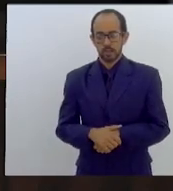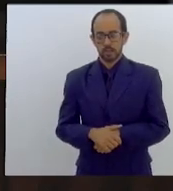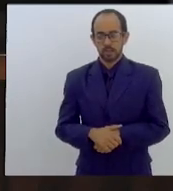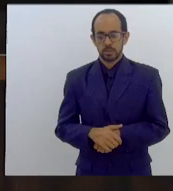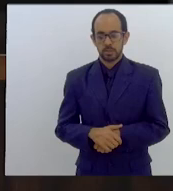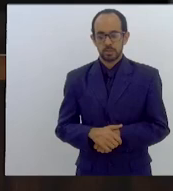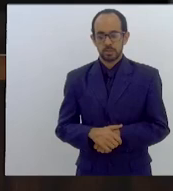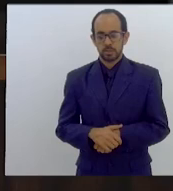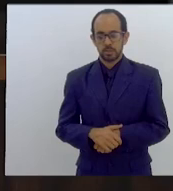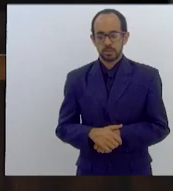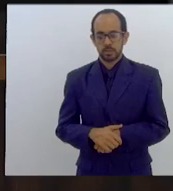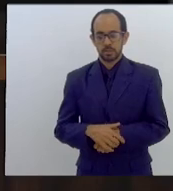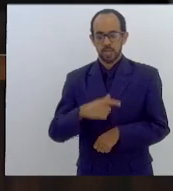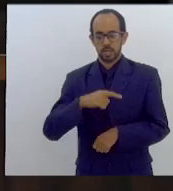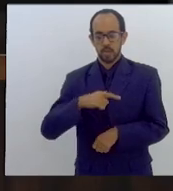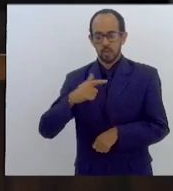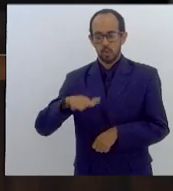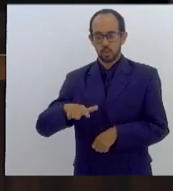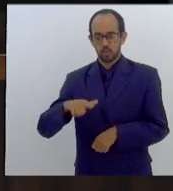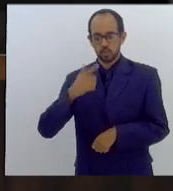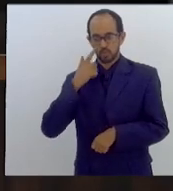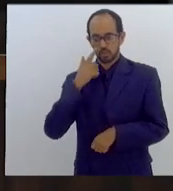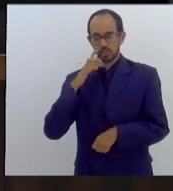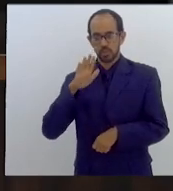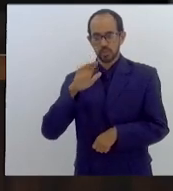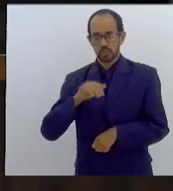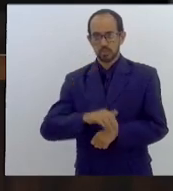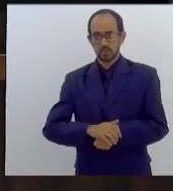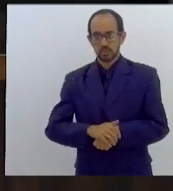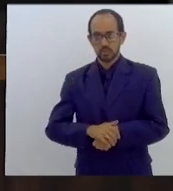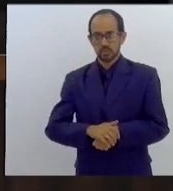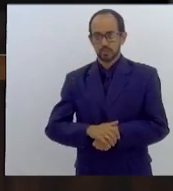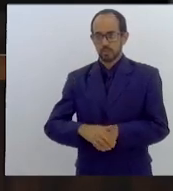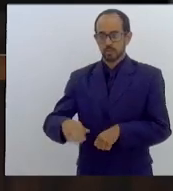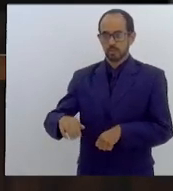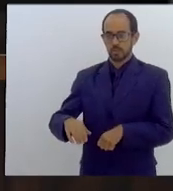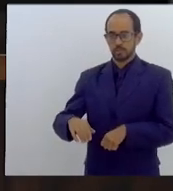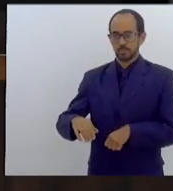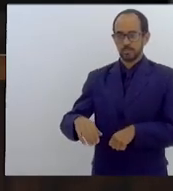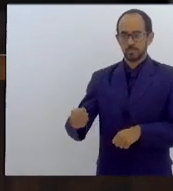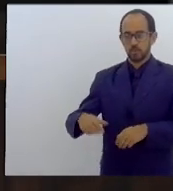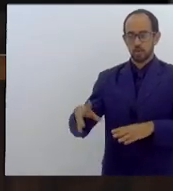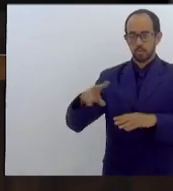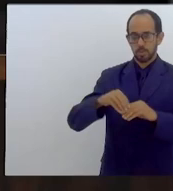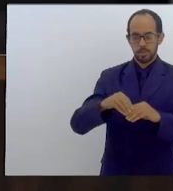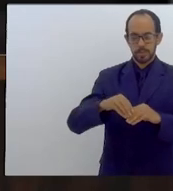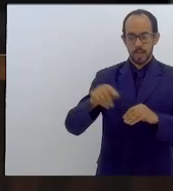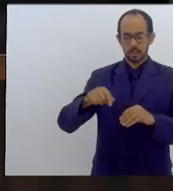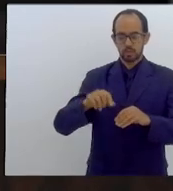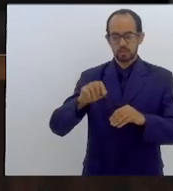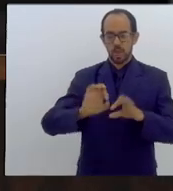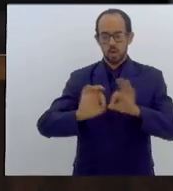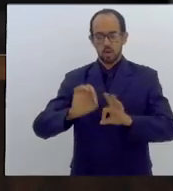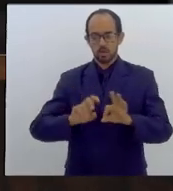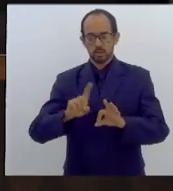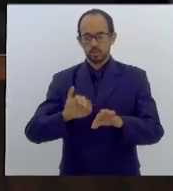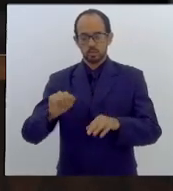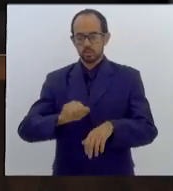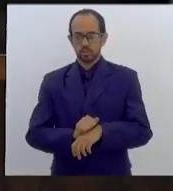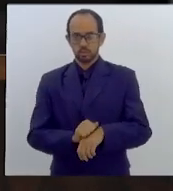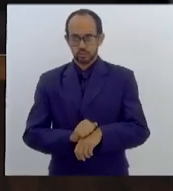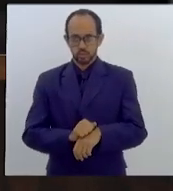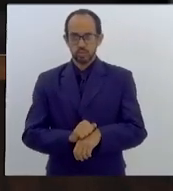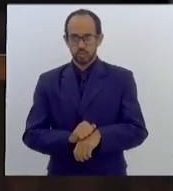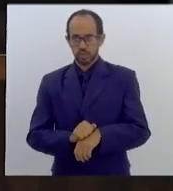Tem outro? Então vamos lá. Senhor presidente. Um instante só. Incluído na ordem do dia, de acordo com o parágrafo 3º do artigo 47 do regimento interno, em